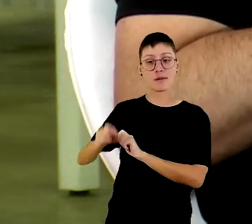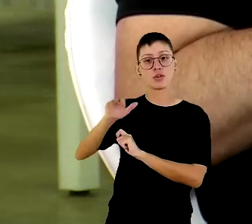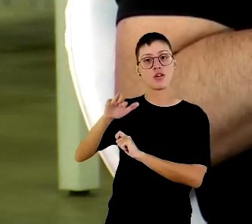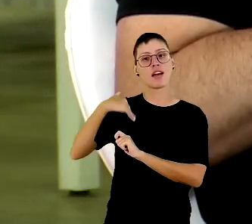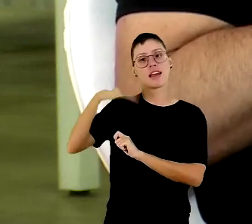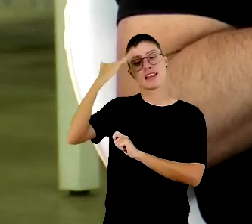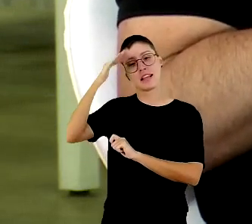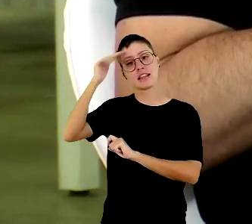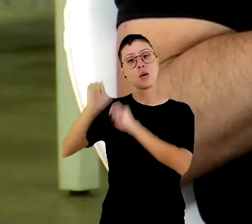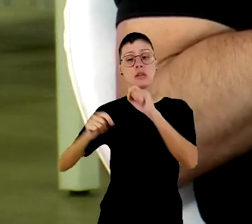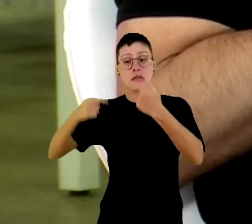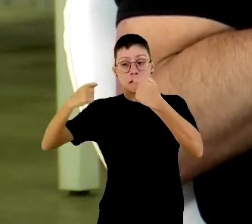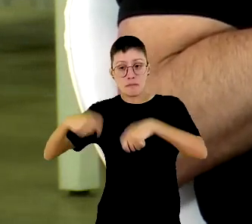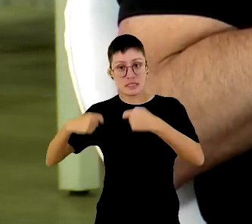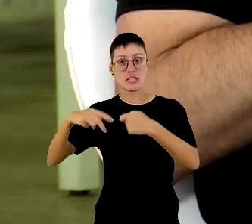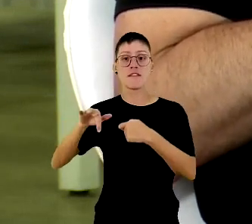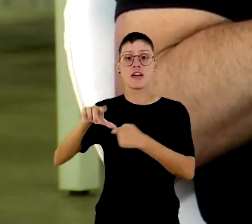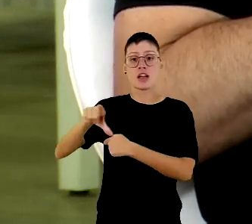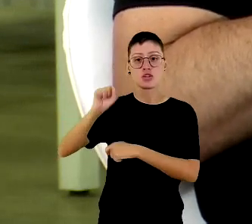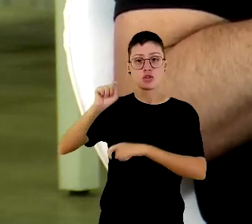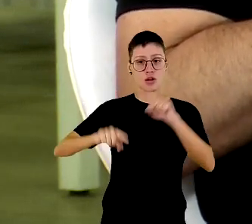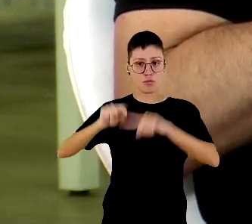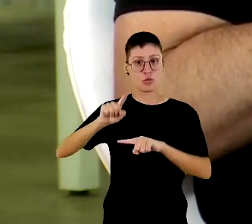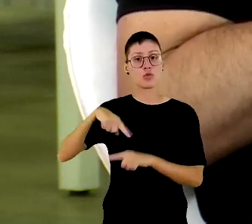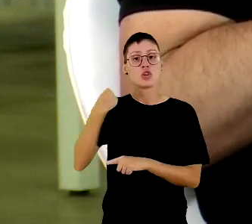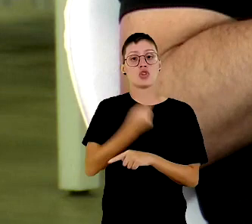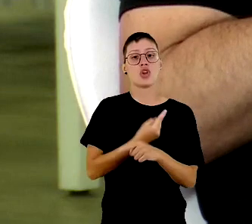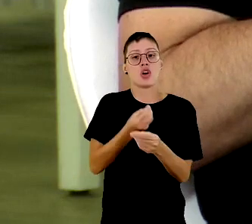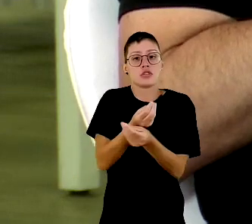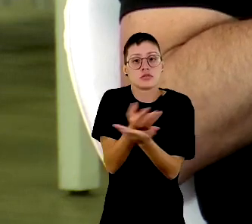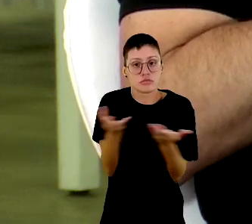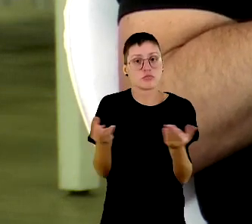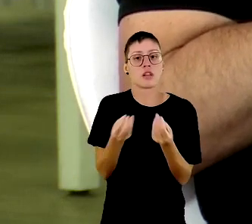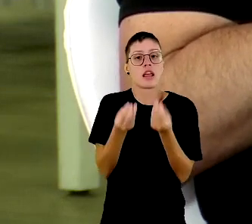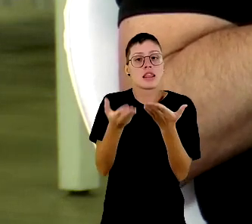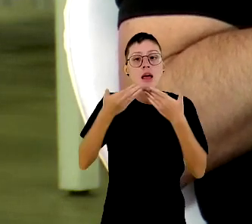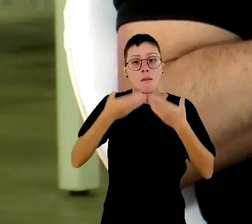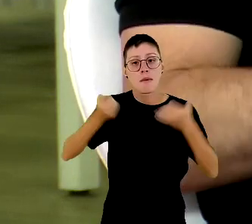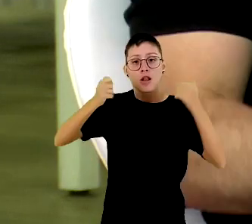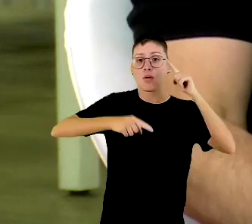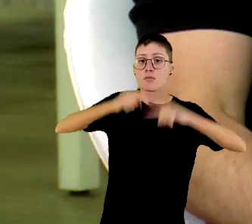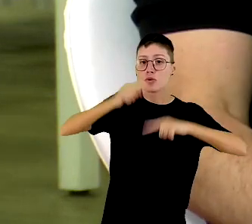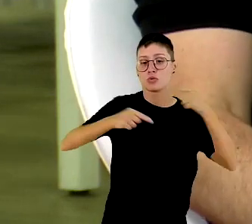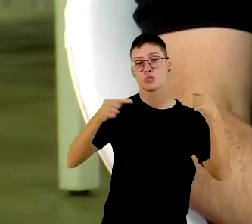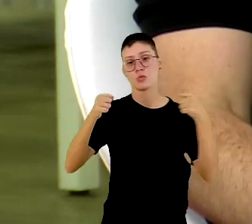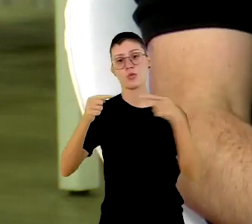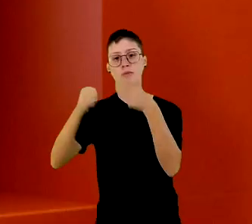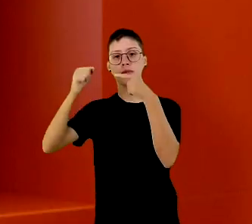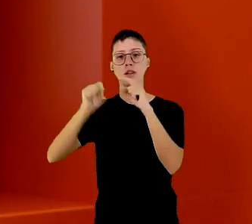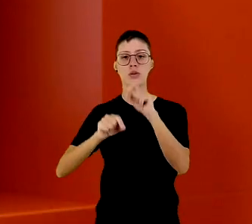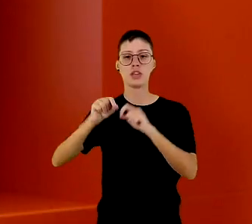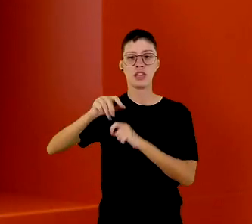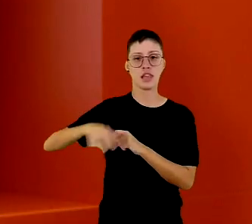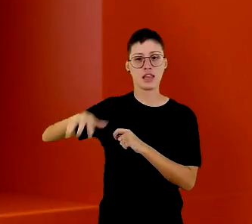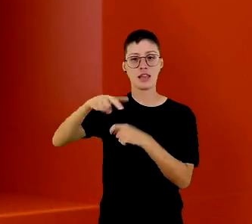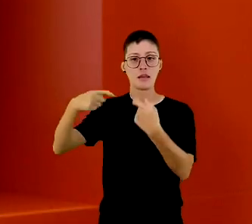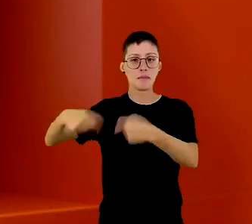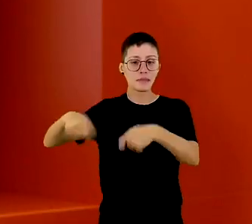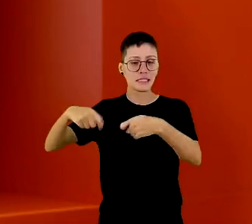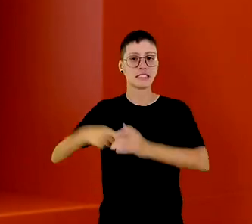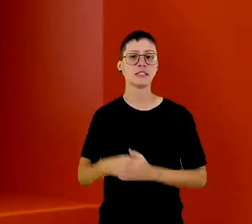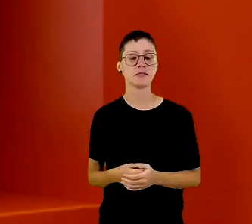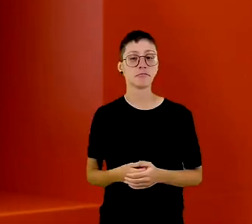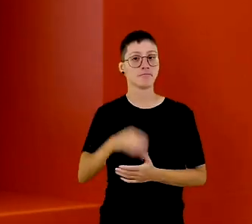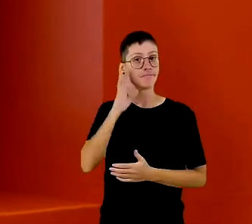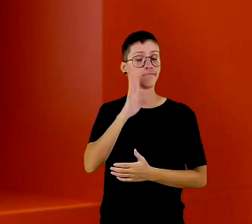com que a gente atenda ele de uma melhor forma e insira para ele o melhor produto para o seu consumo. Perfeito. Vou colocar aqui, já